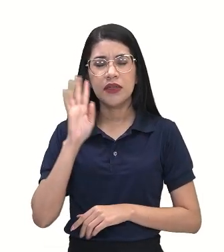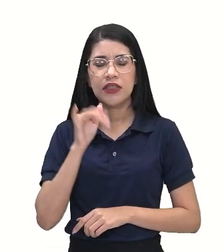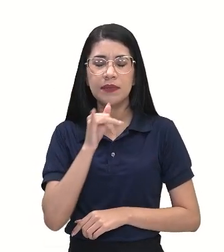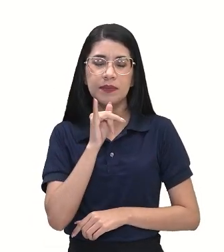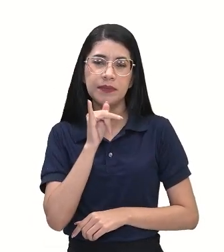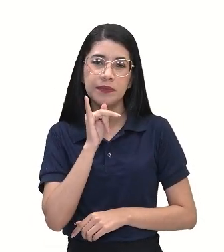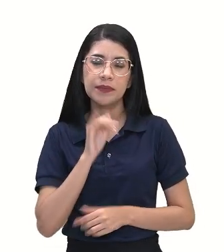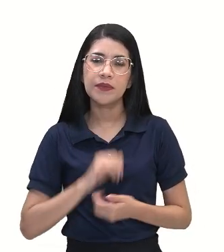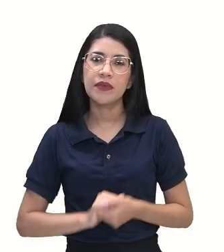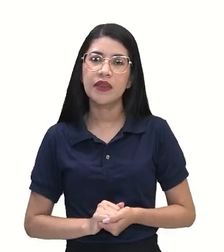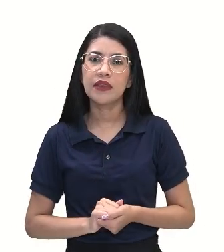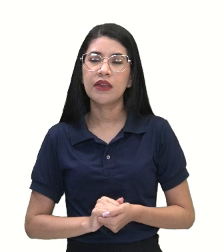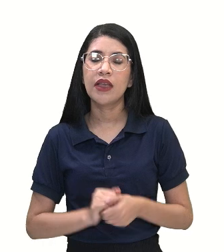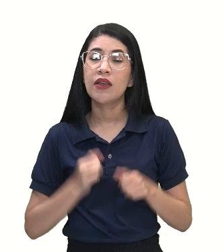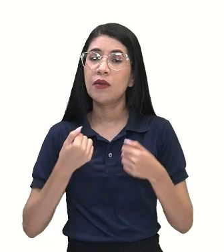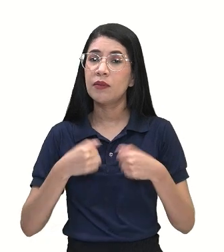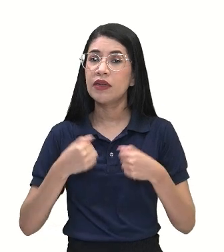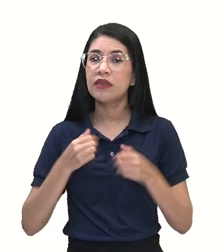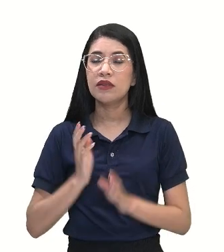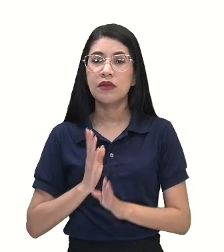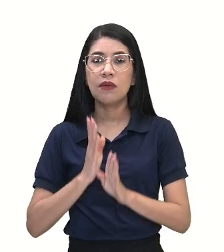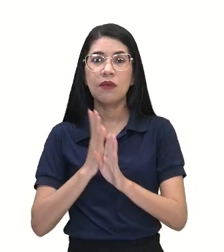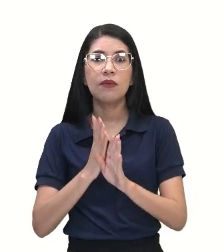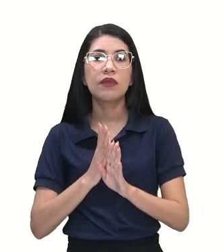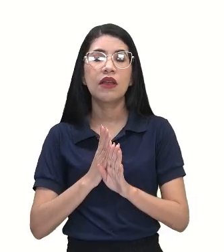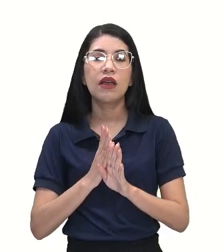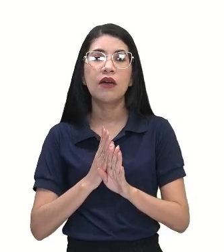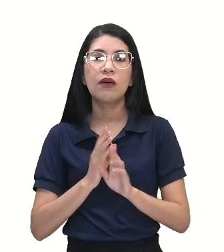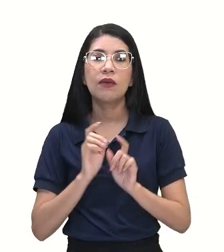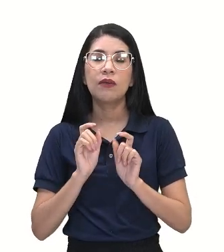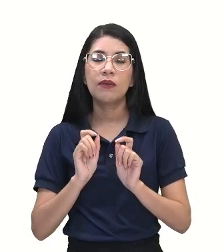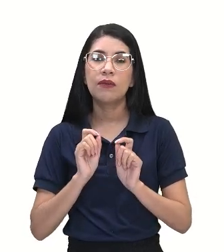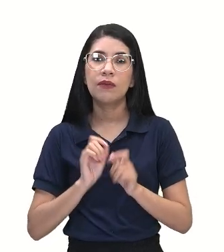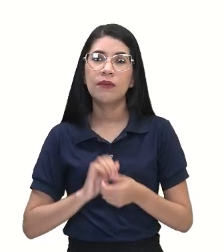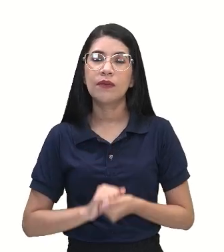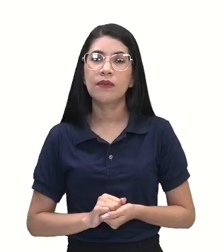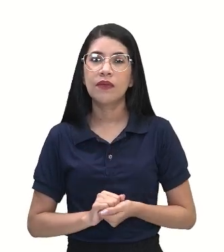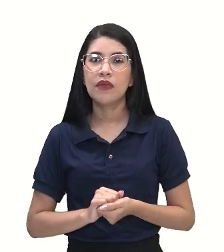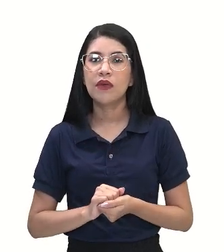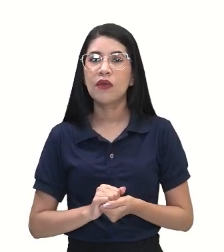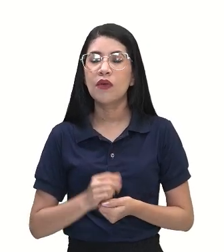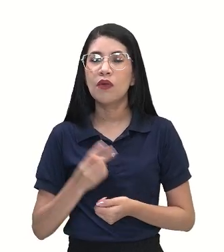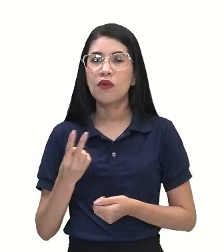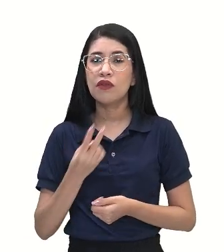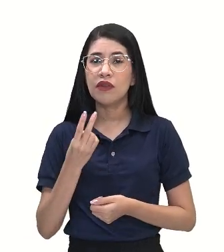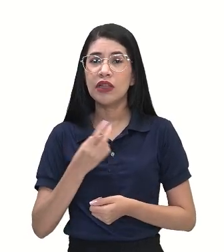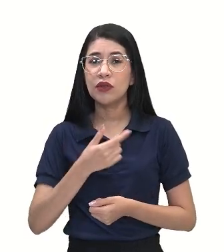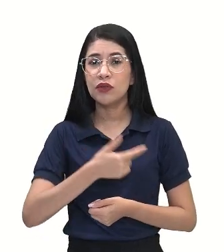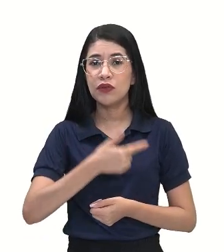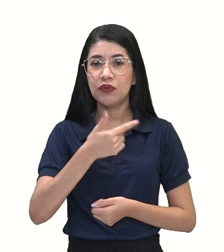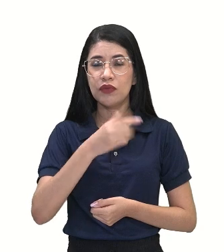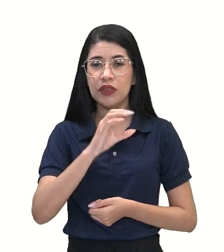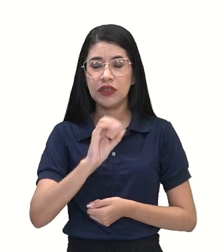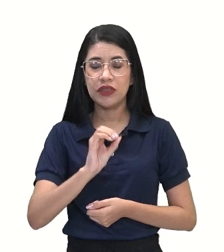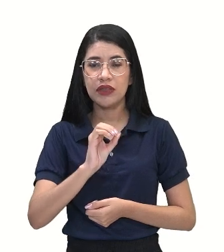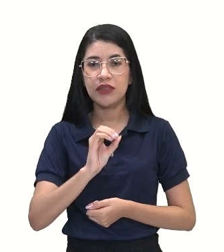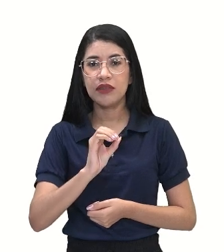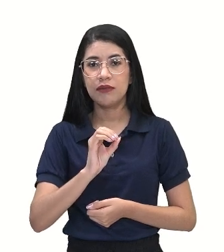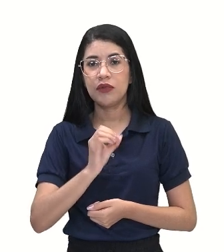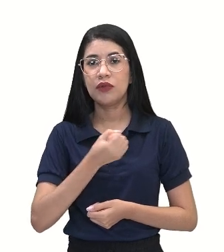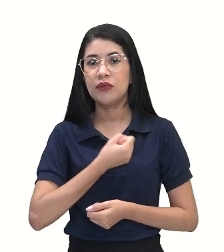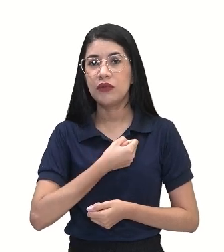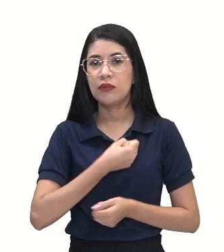supor que eu quisesse descobrir, ou que eu queira descobrir, o 20º termo dessa